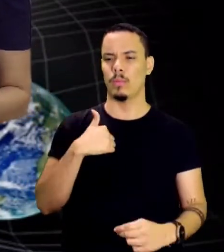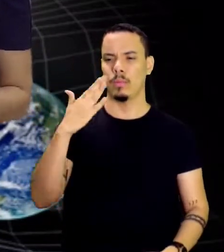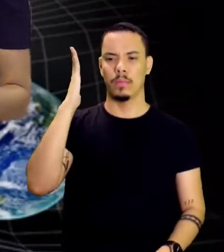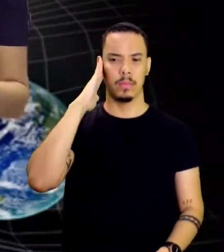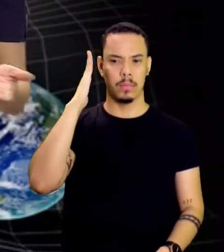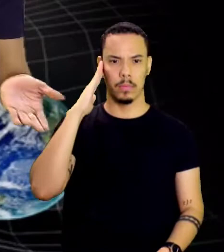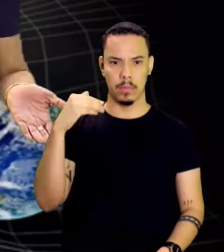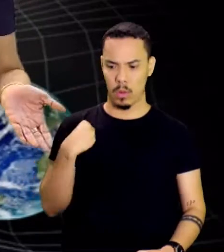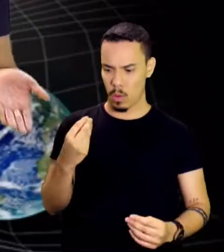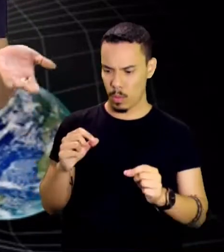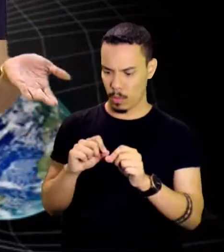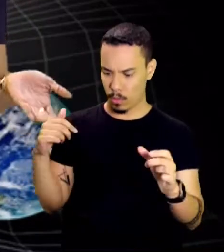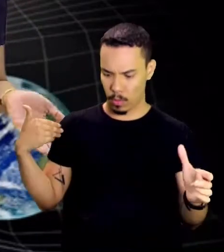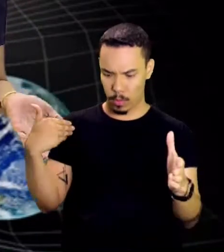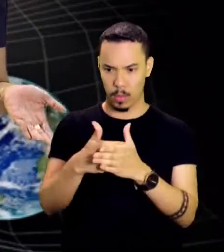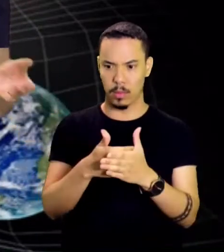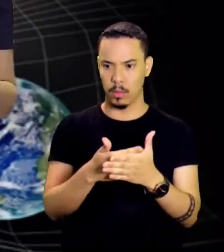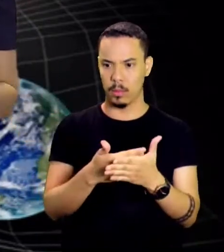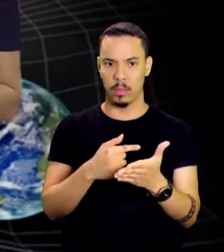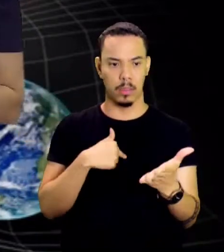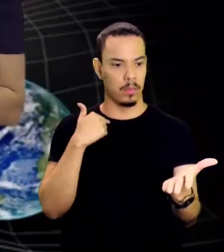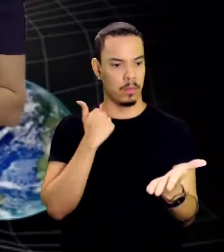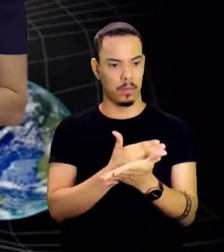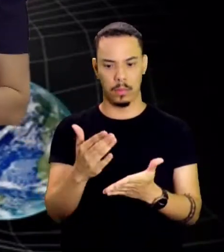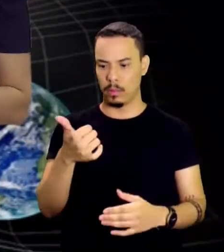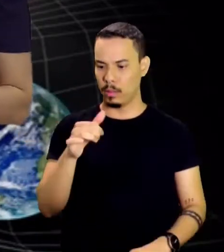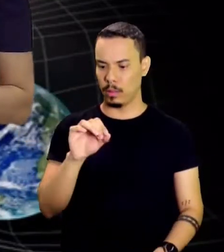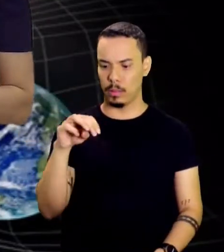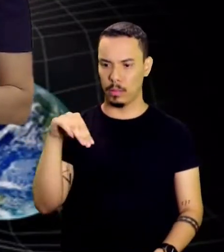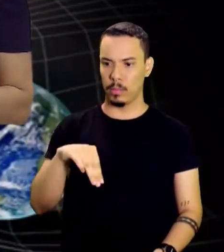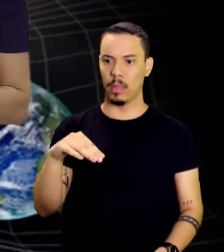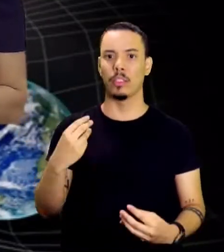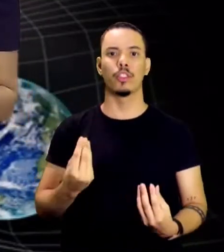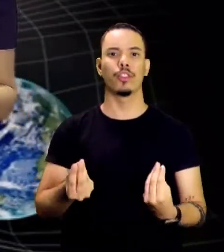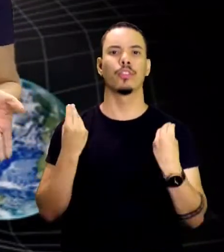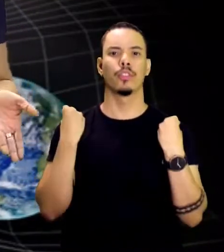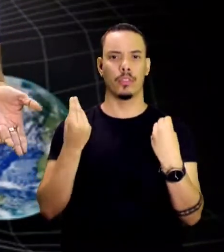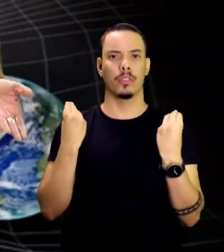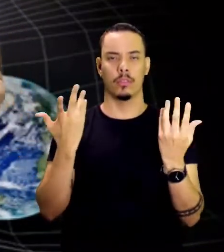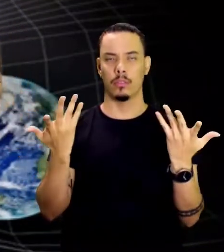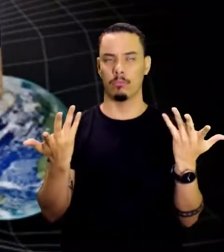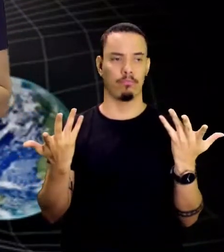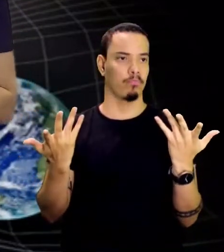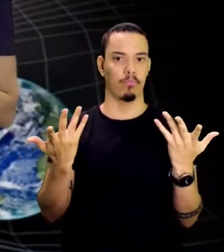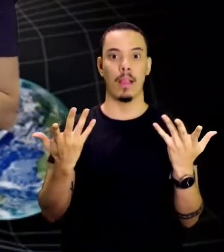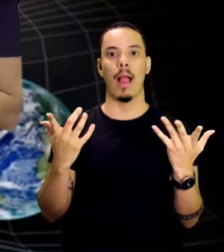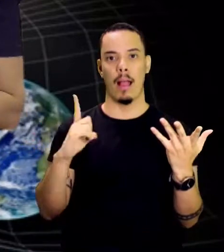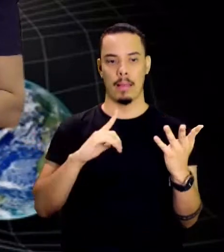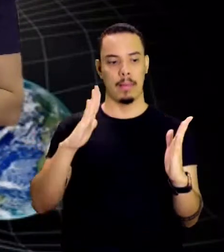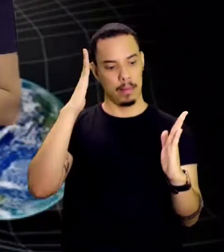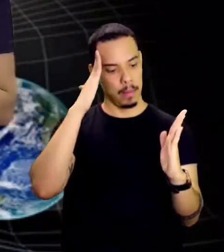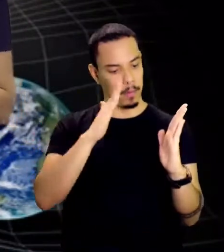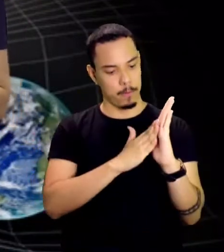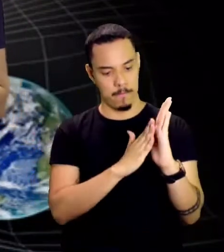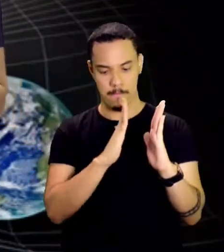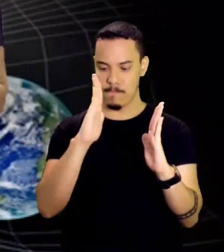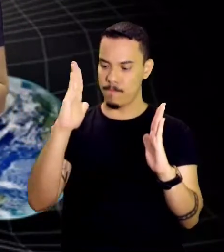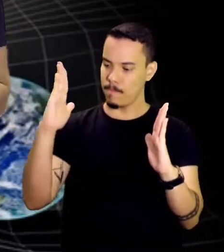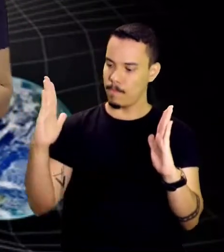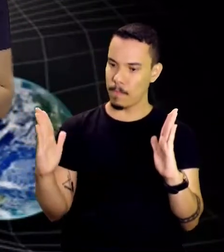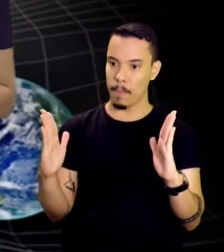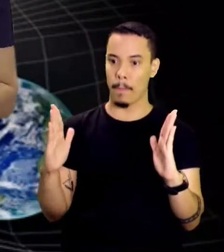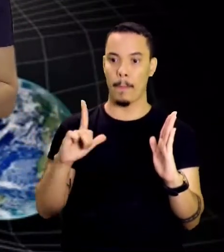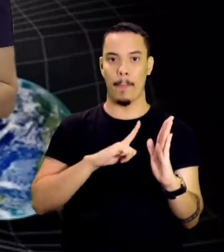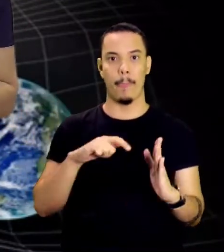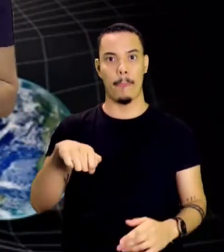aquisição você está do que exata eu estou a sair mesmo mas sem método de que de um ponto claro que de